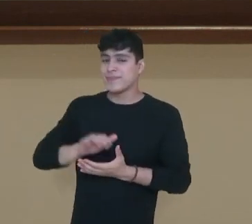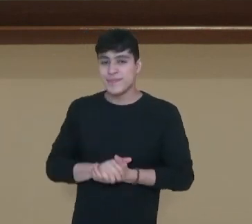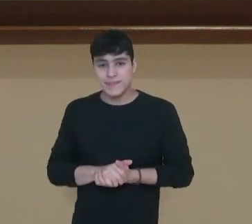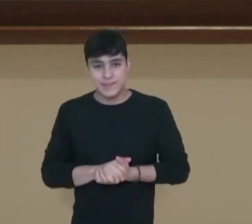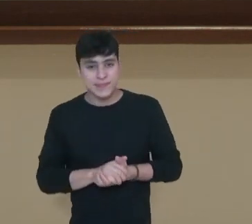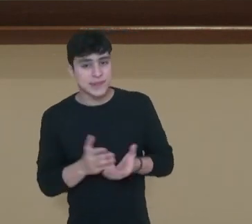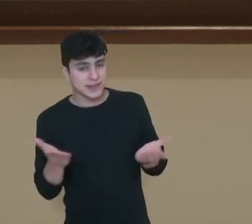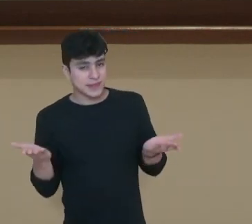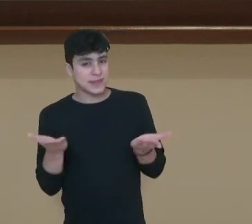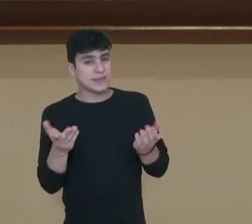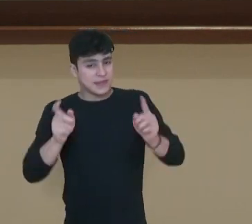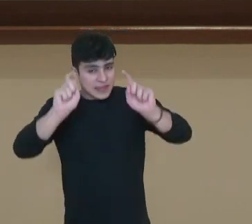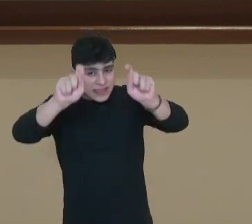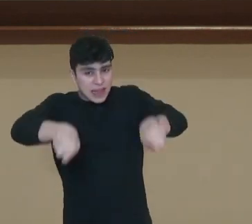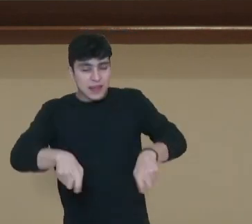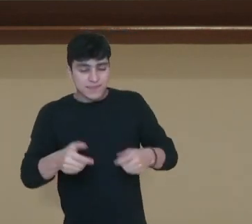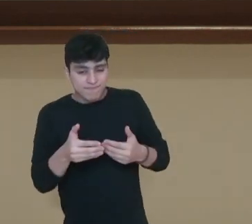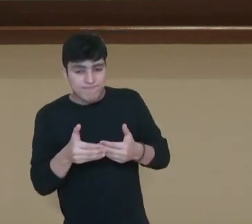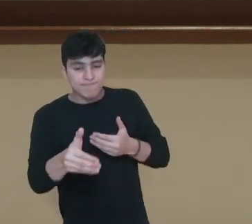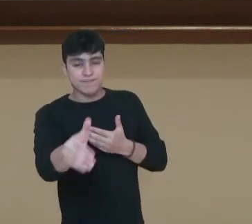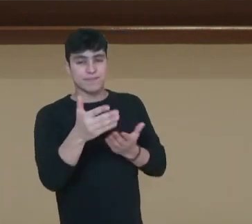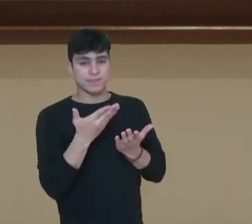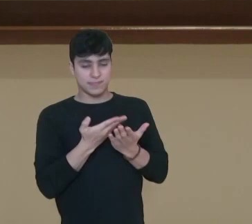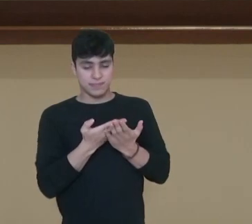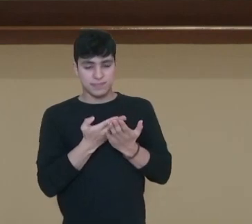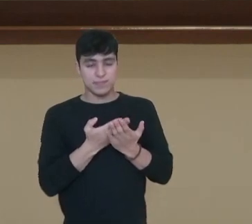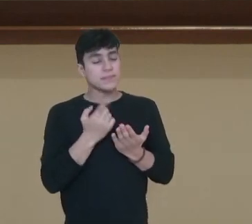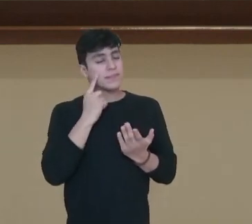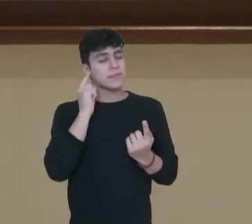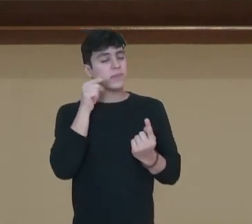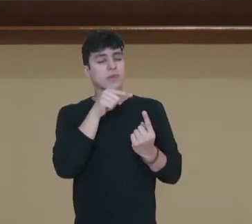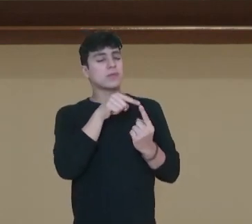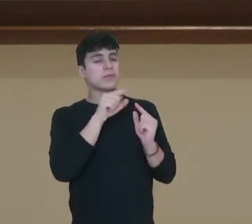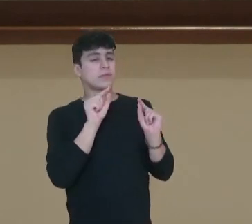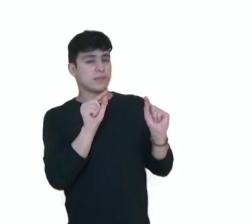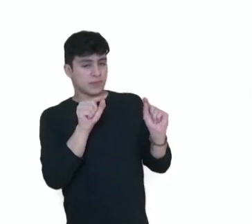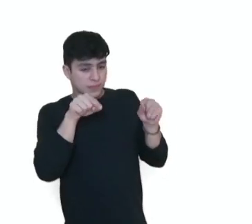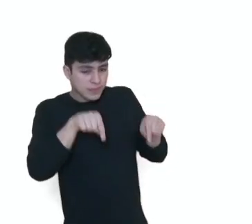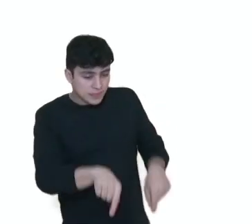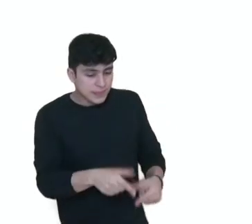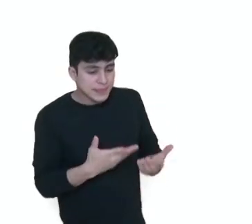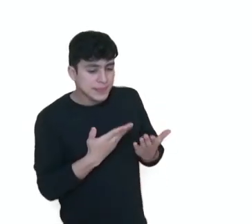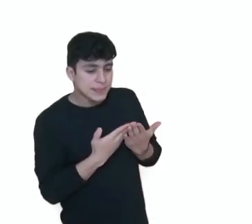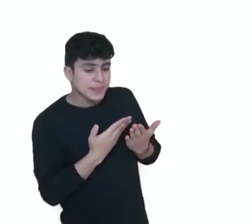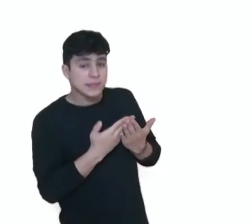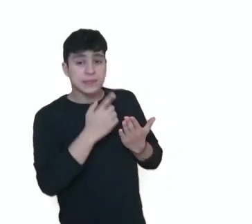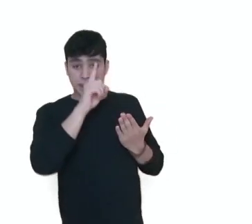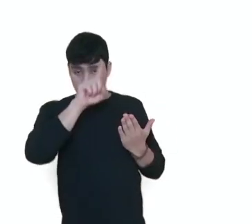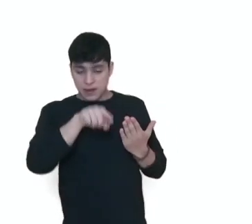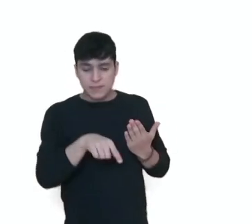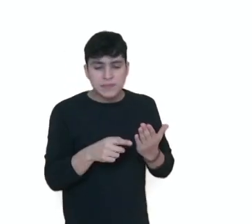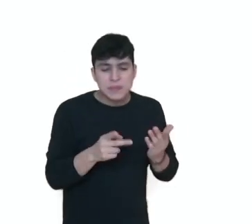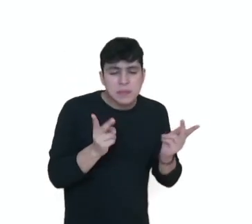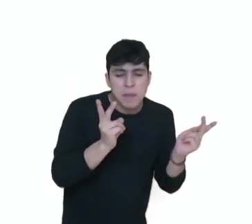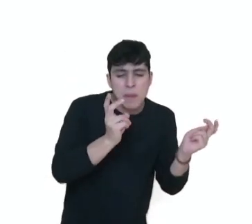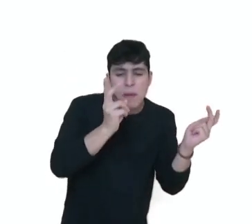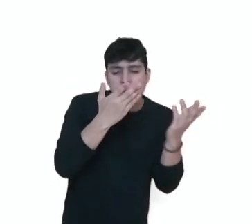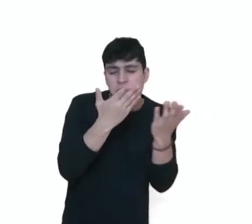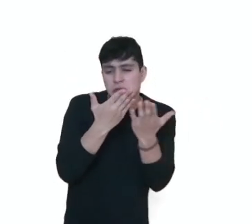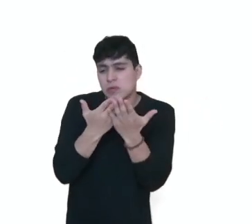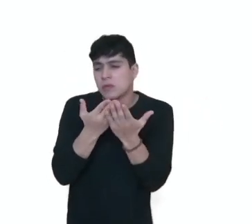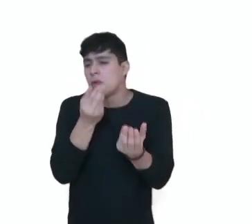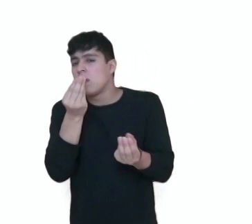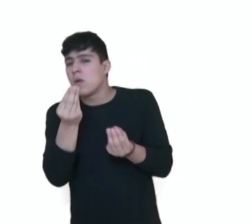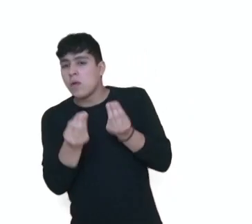E podemos começar. Bom, primeiro a gente vai falar qual é o nosso objetivo dessa aula, que é estudar os processos de descolonização